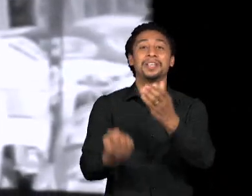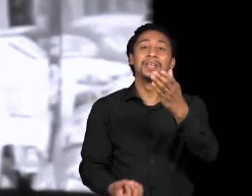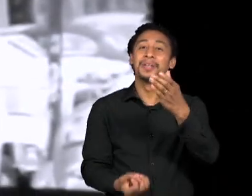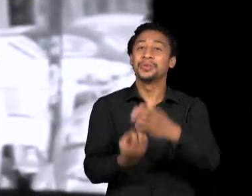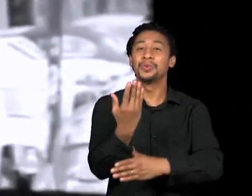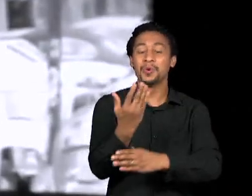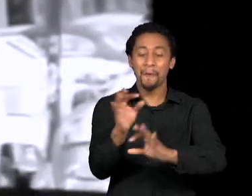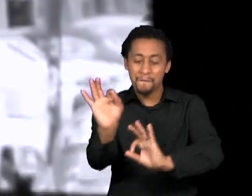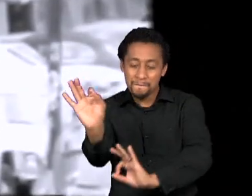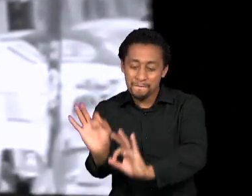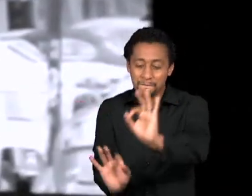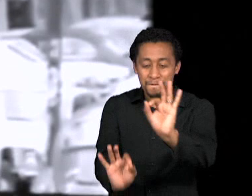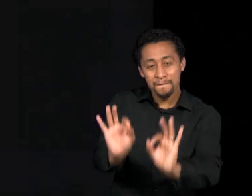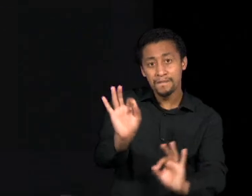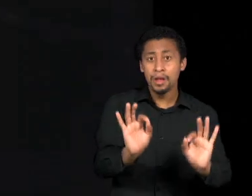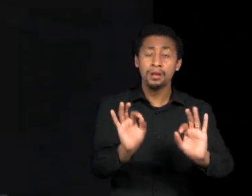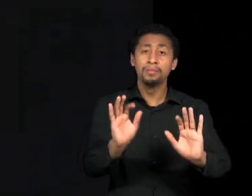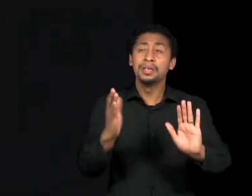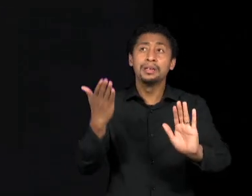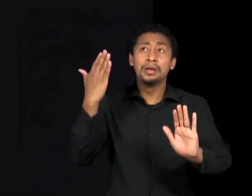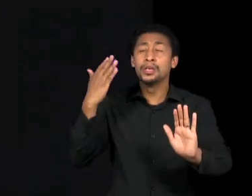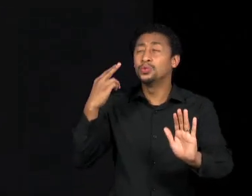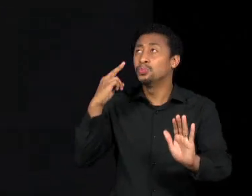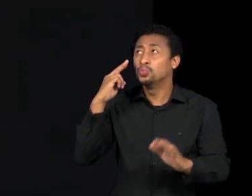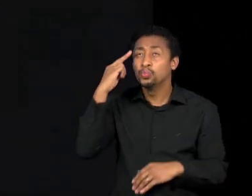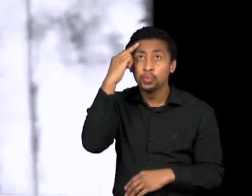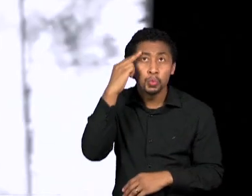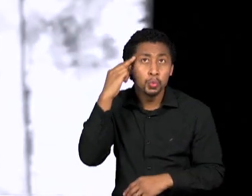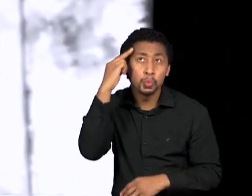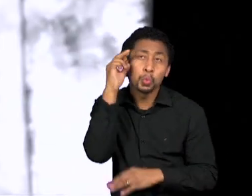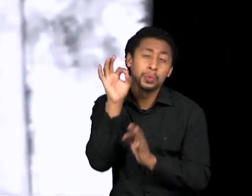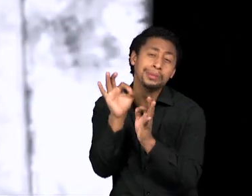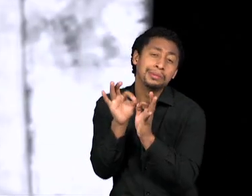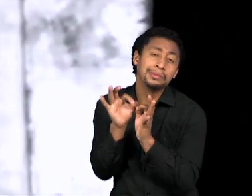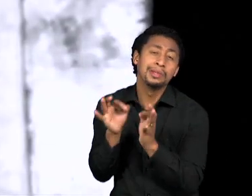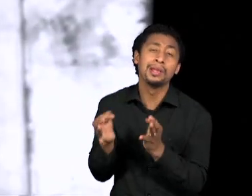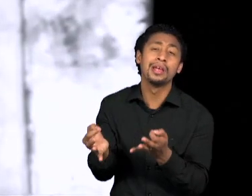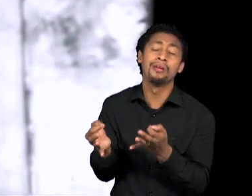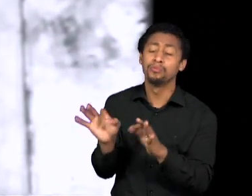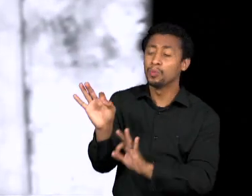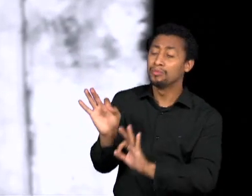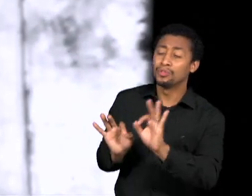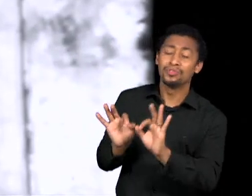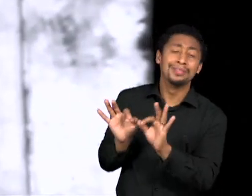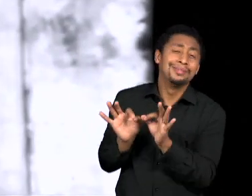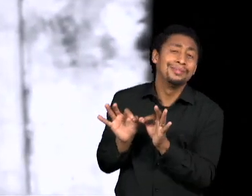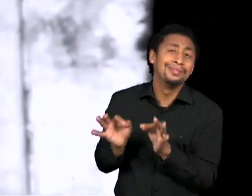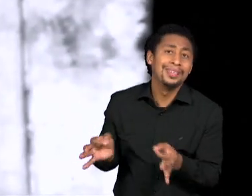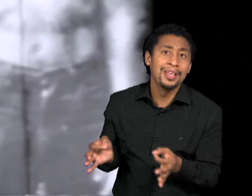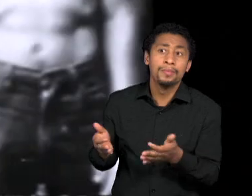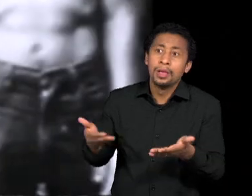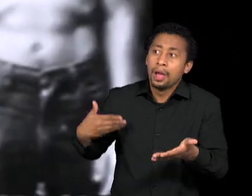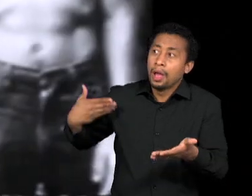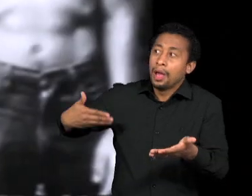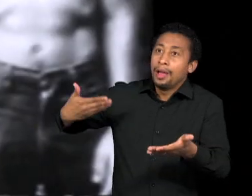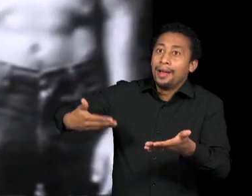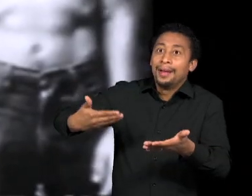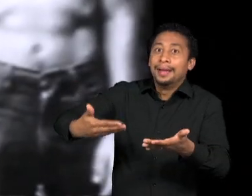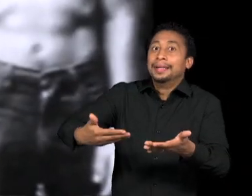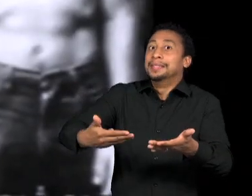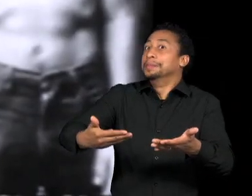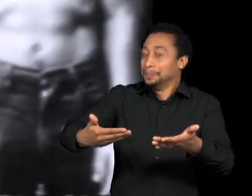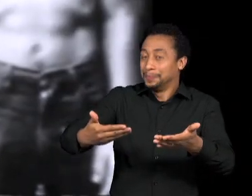coisa que parecia muito um sonho, parecia um projeto de realização difícil